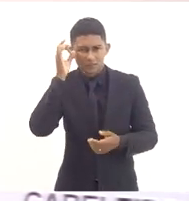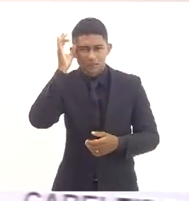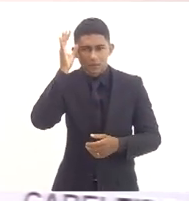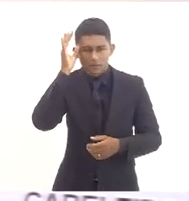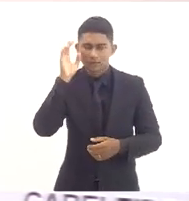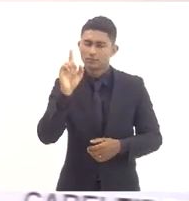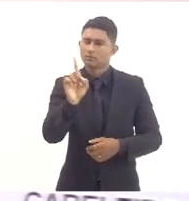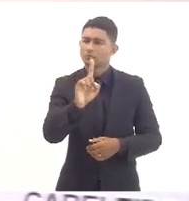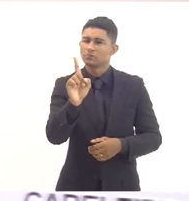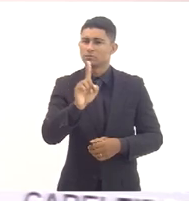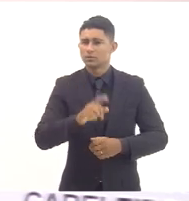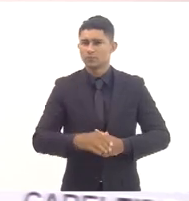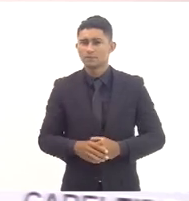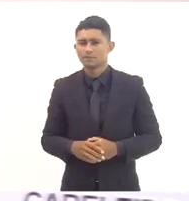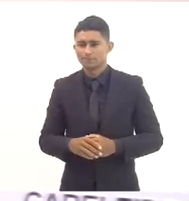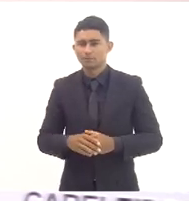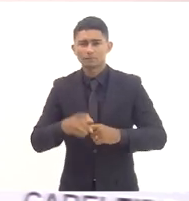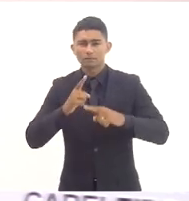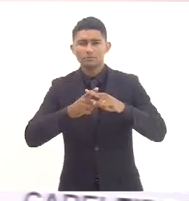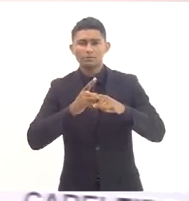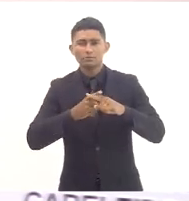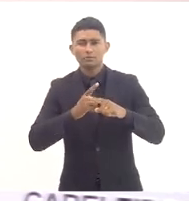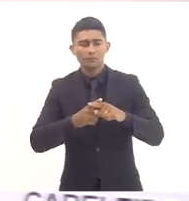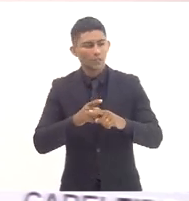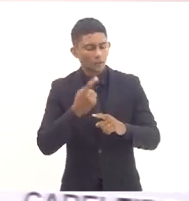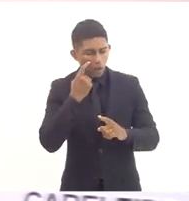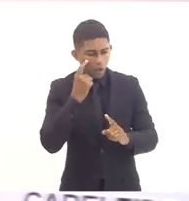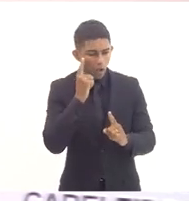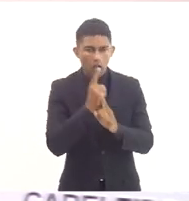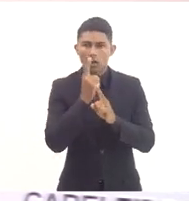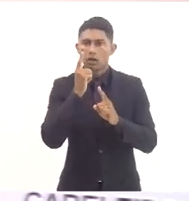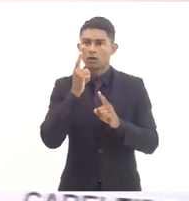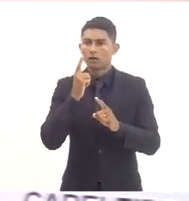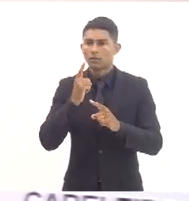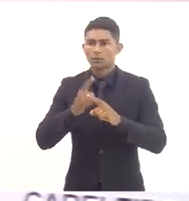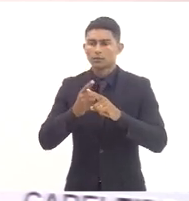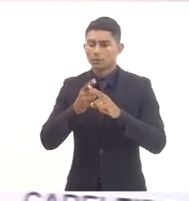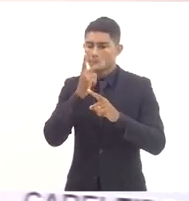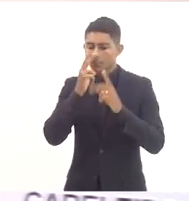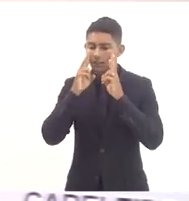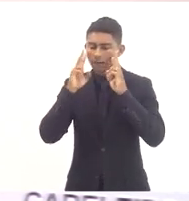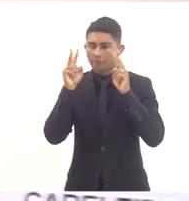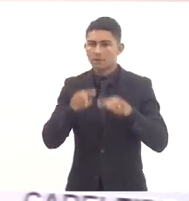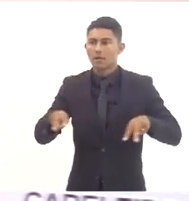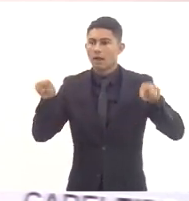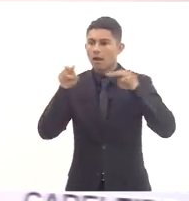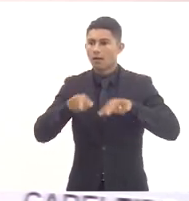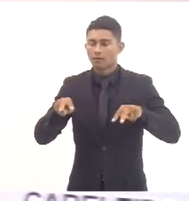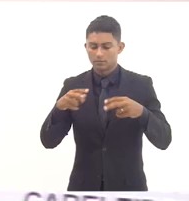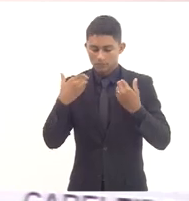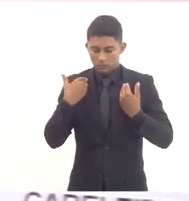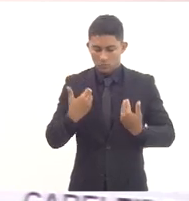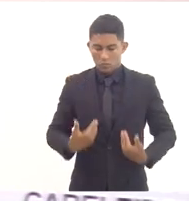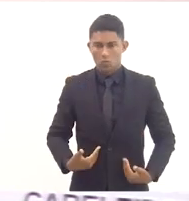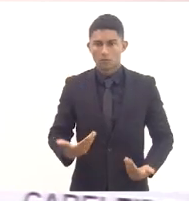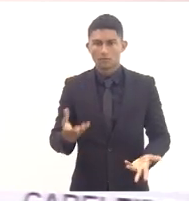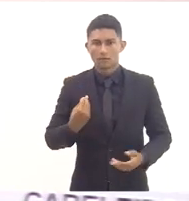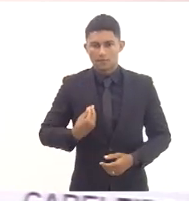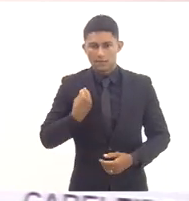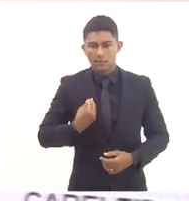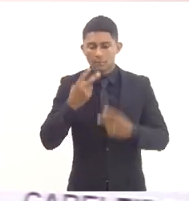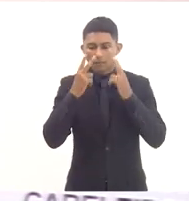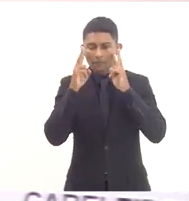médico a receber um diagnóstico desse Porque tem uma outra percepção do corpo humano da vida humana